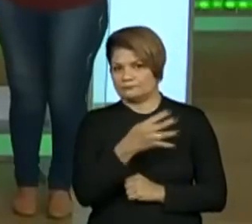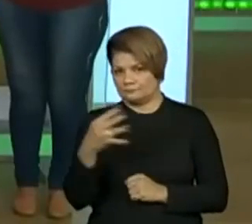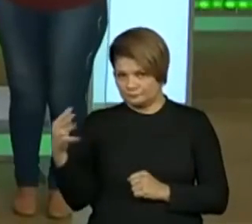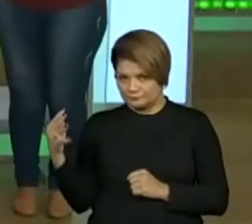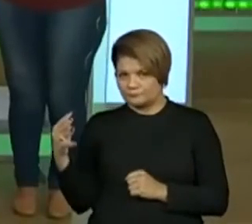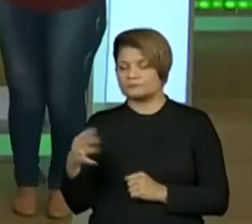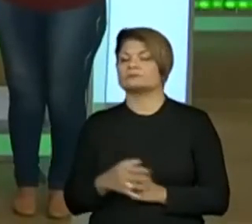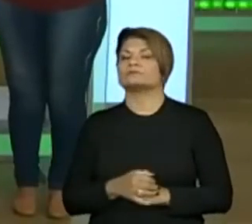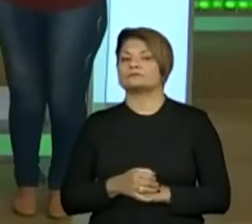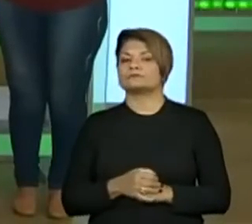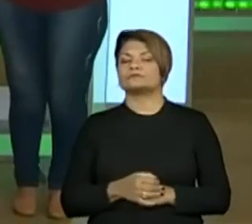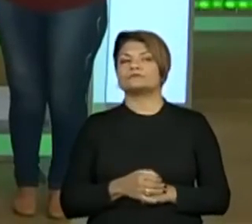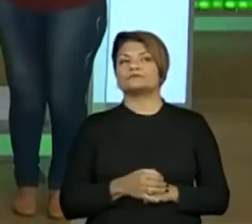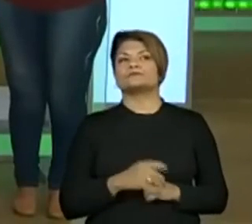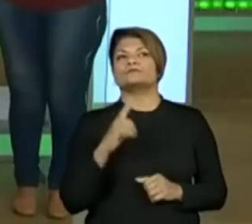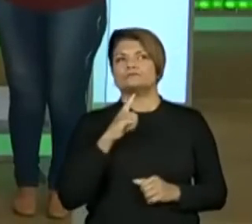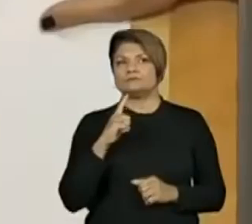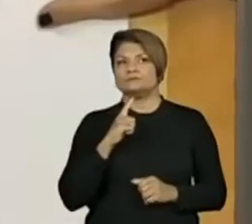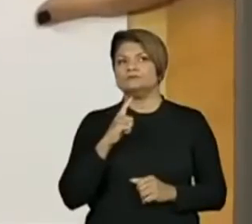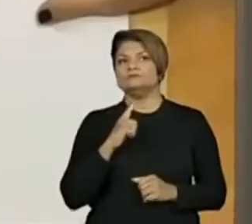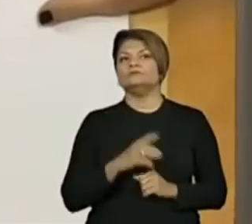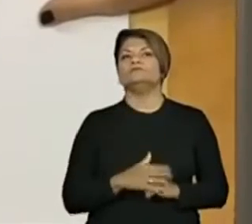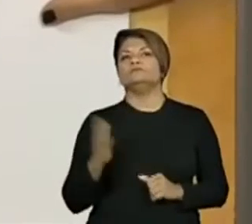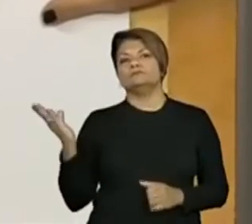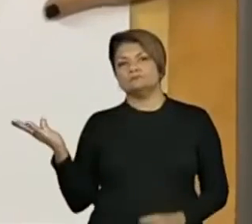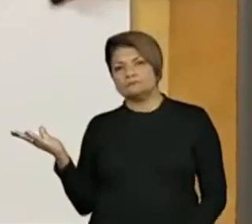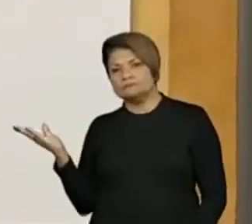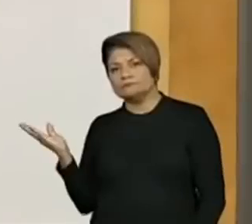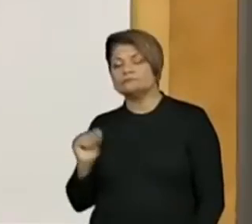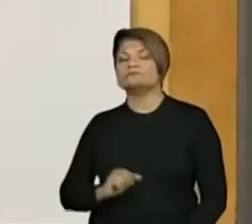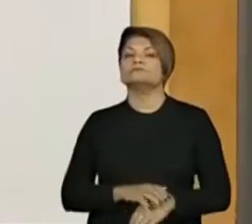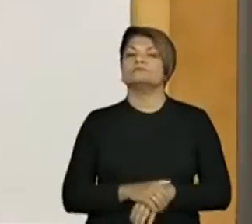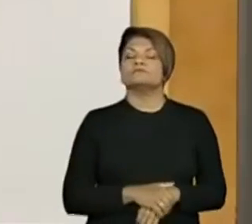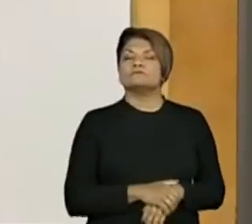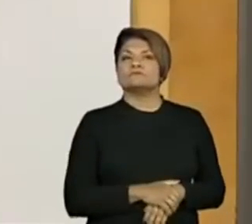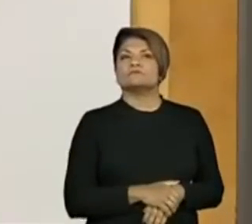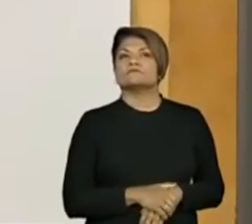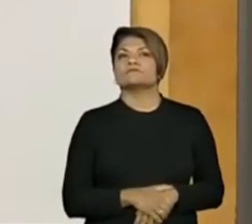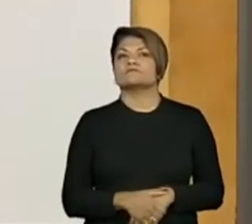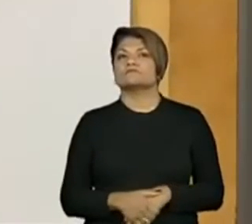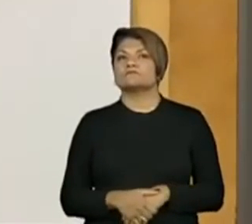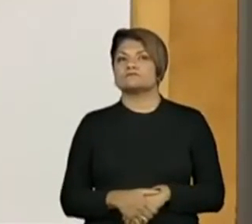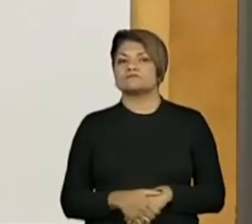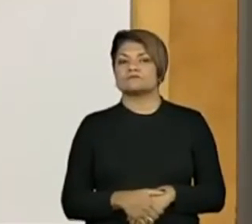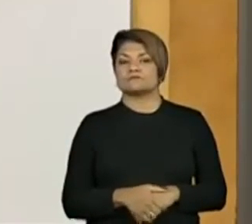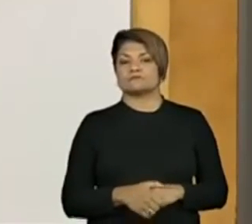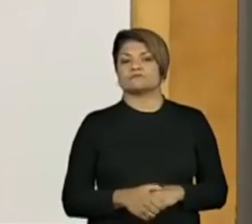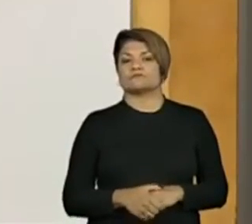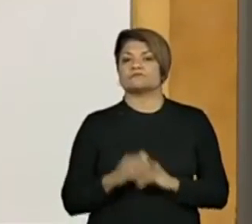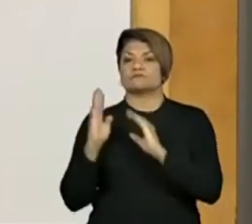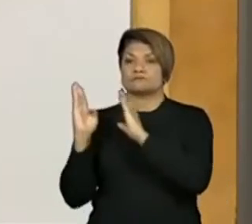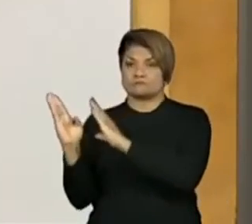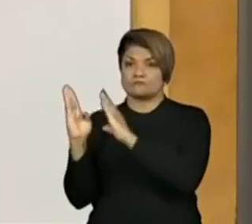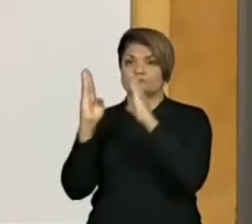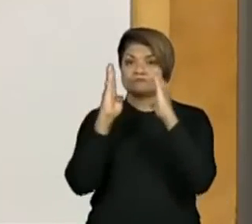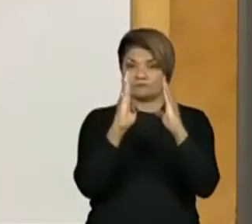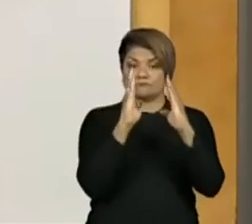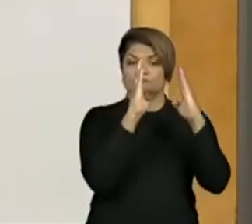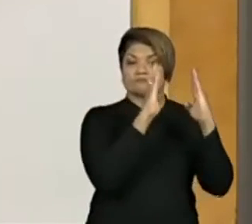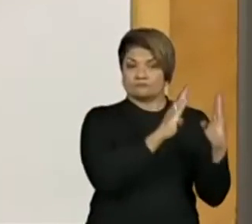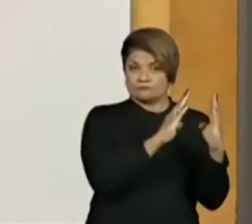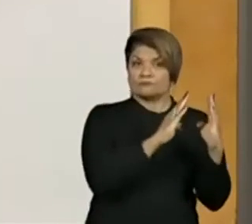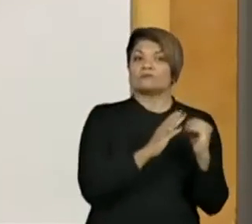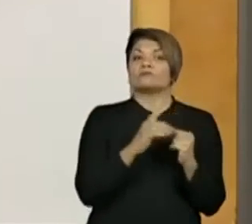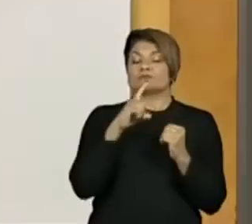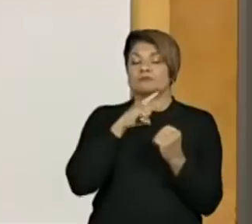quadro de regularidades e na terceira coluna, onde a gente começa a trabalhar, tem lá